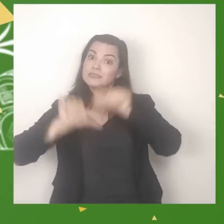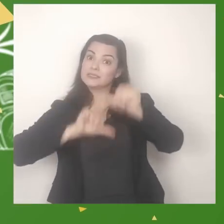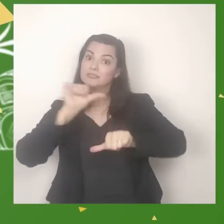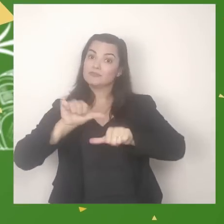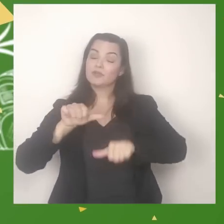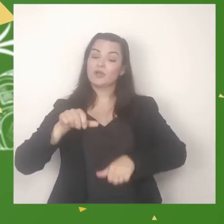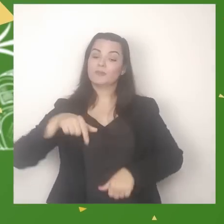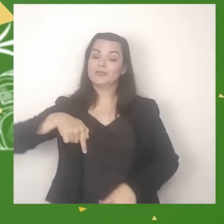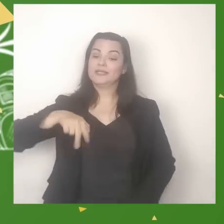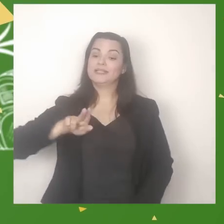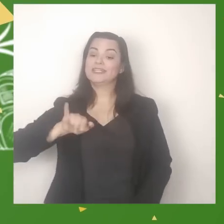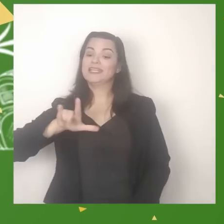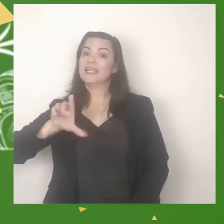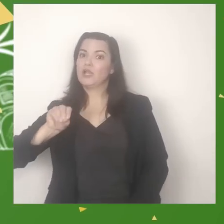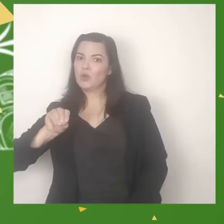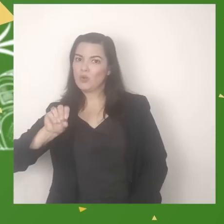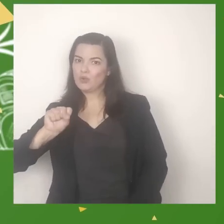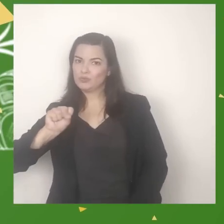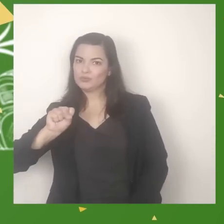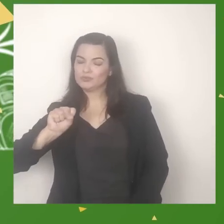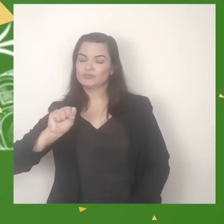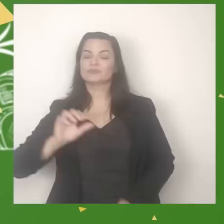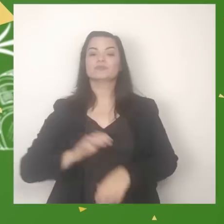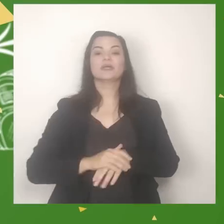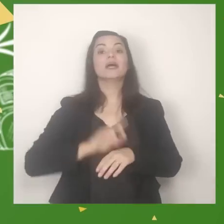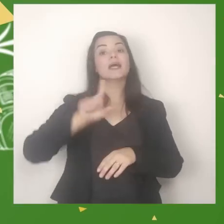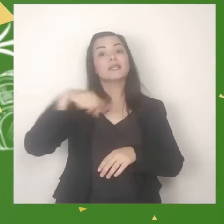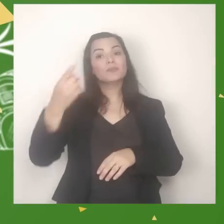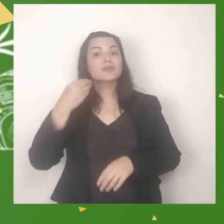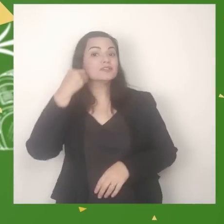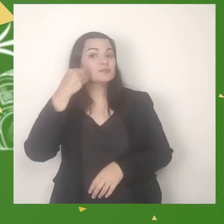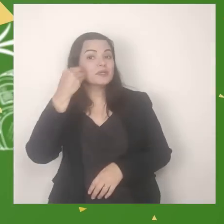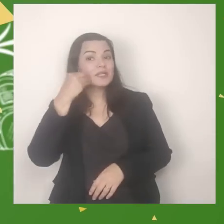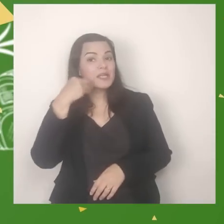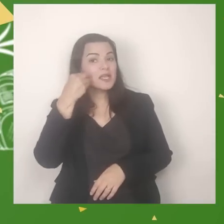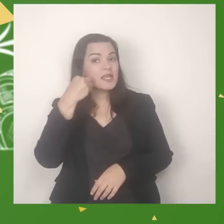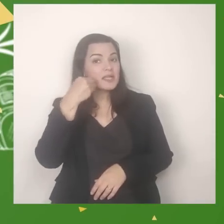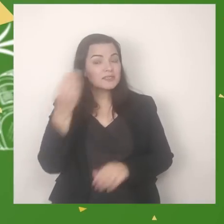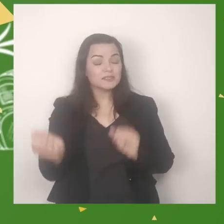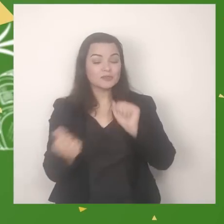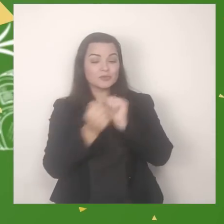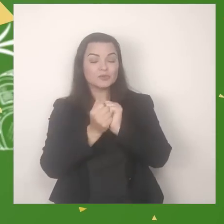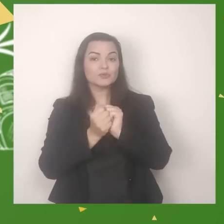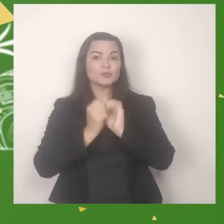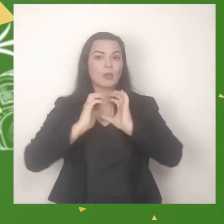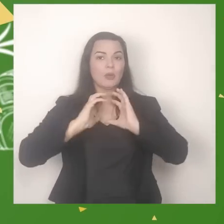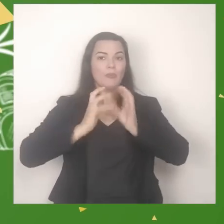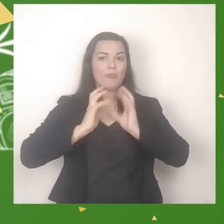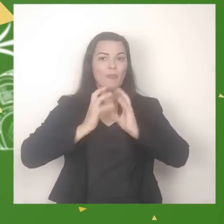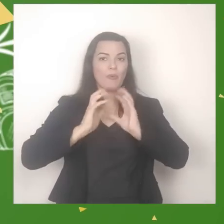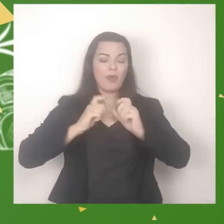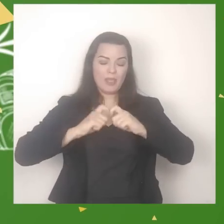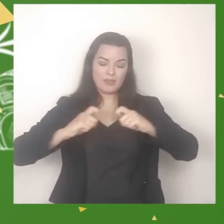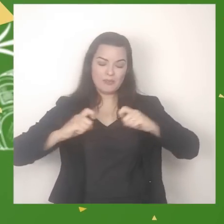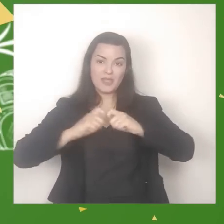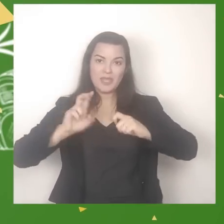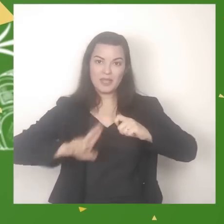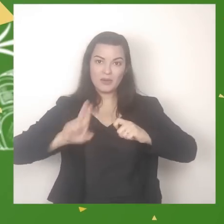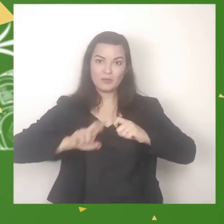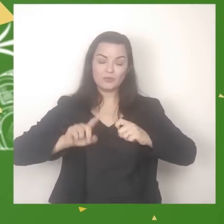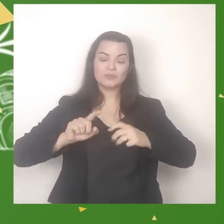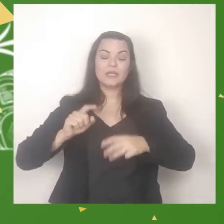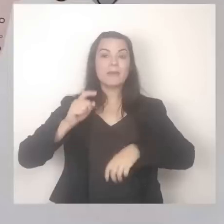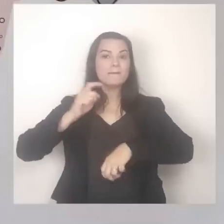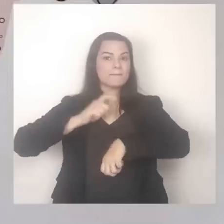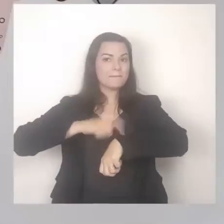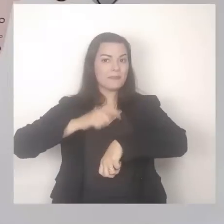E terceira parte, a experiência com as bolas de meia, marcando aí, cronometrando o tempo que as